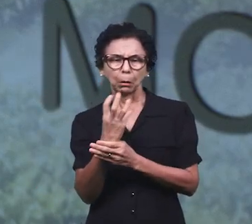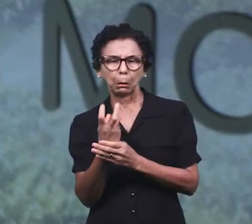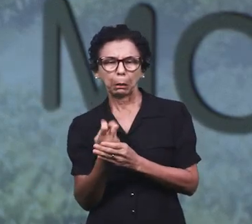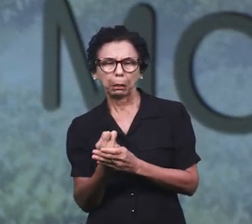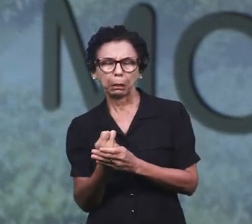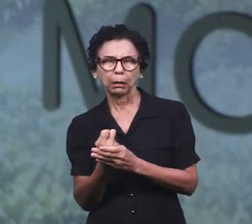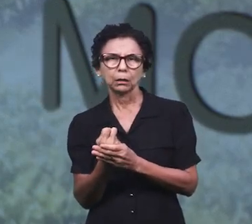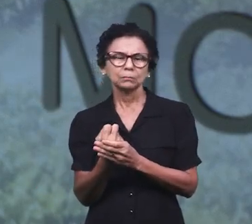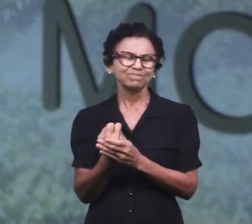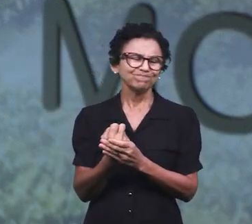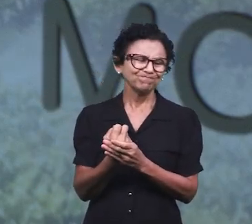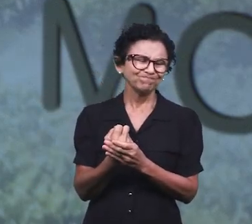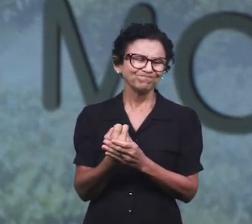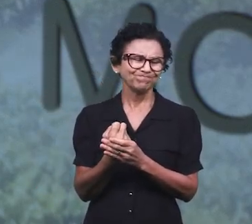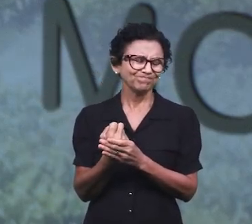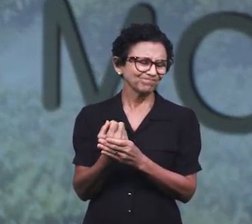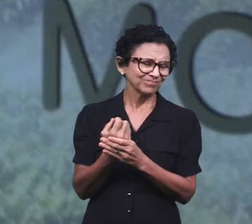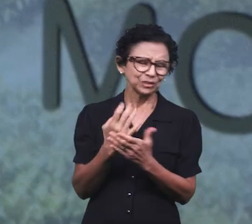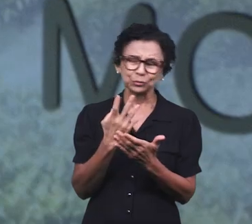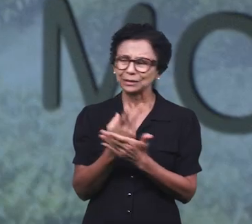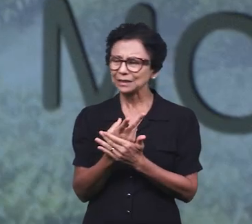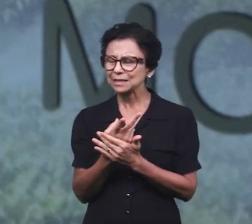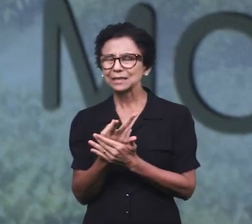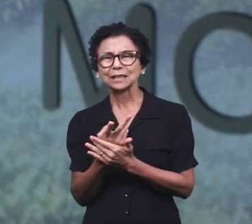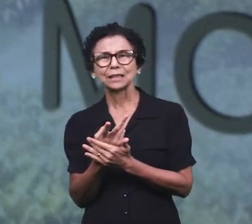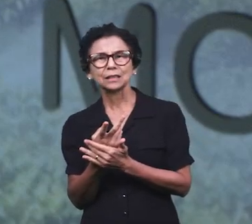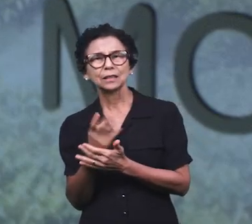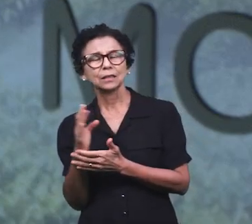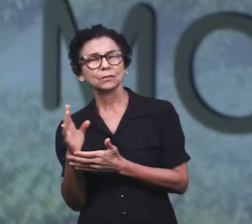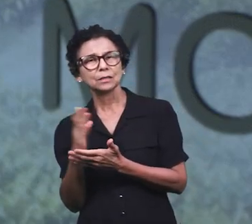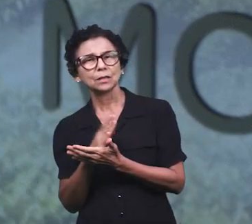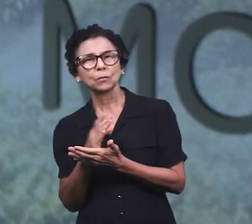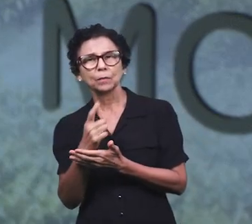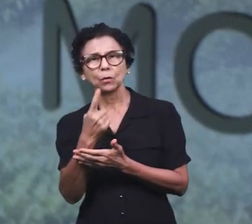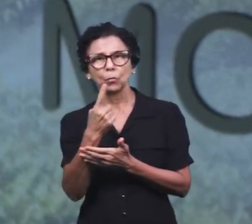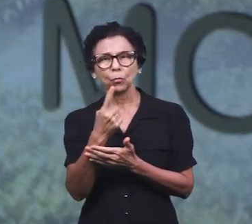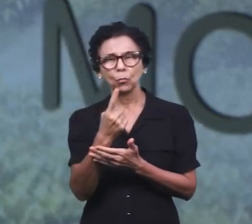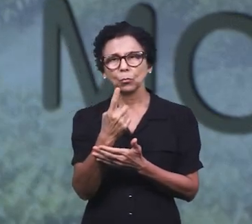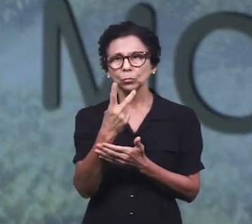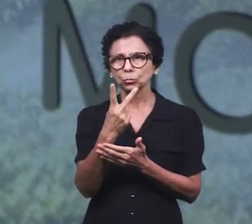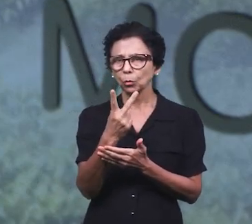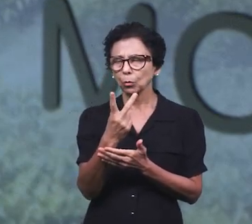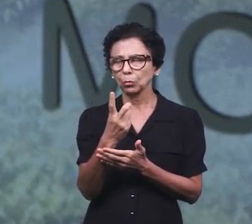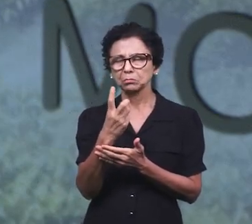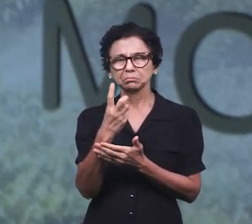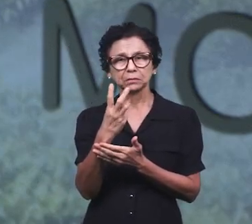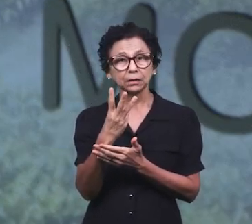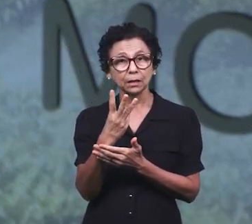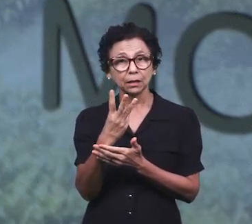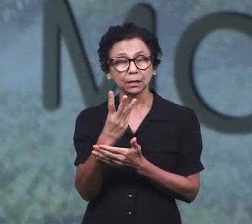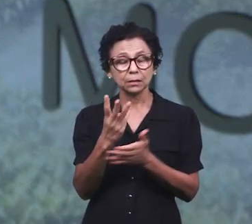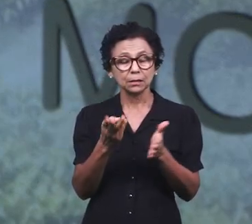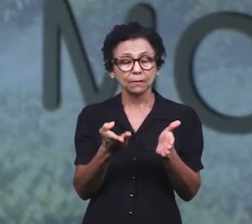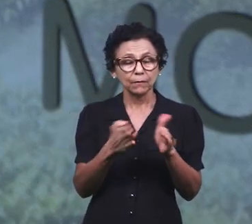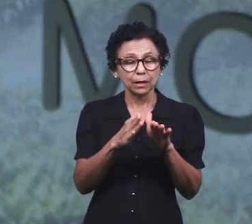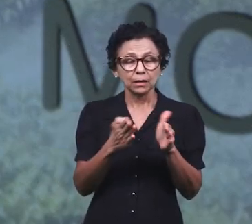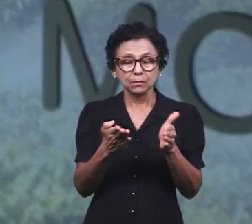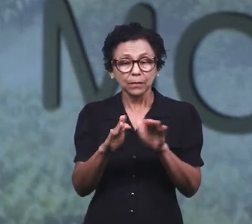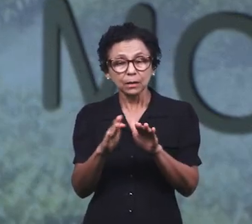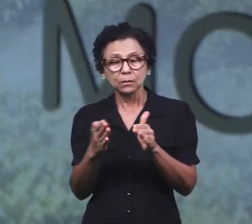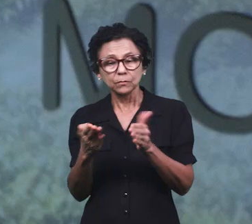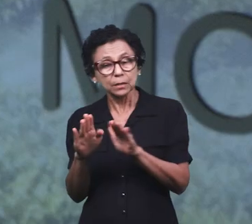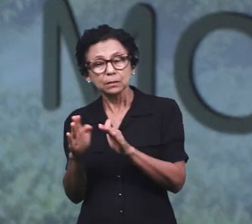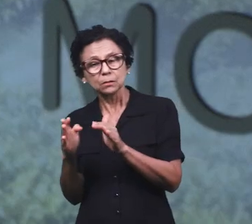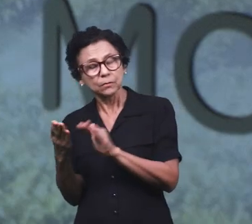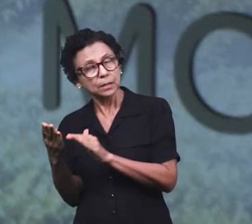em diante você começa ali com um vasinho, amanhã você vai ter 2 vasos, 3 vasinhos, você começa a mudar. Cada dia que você